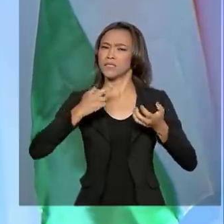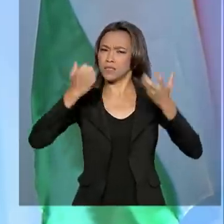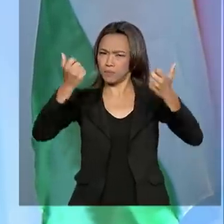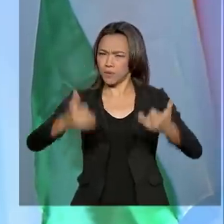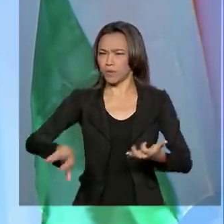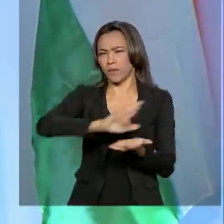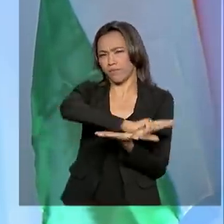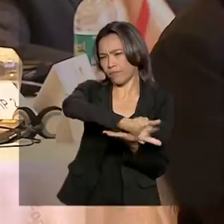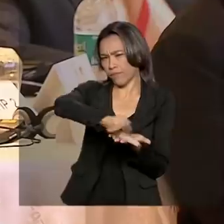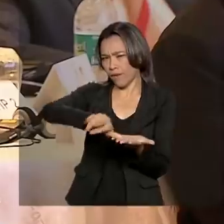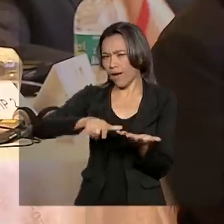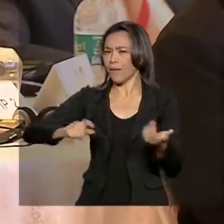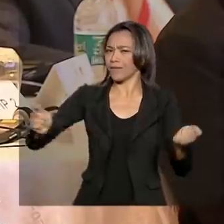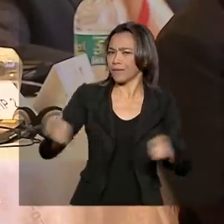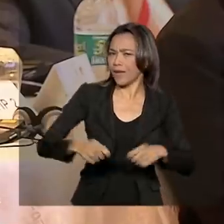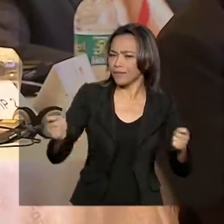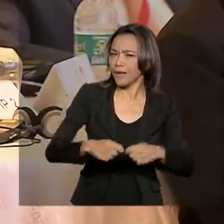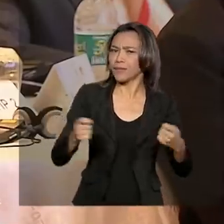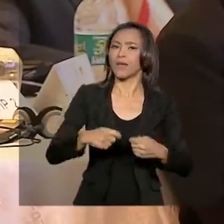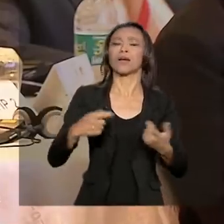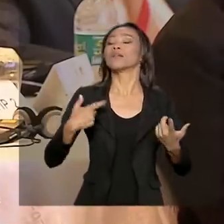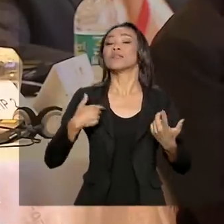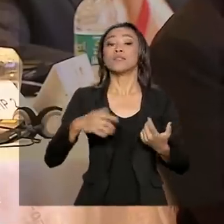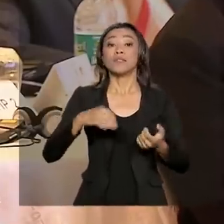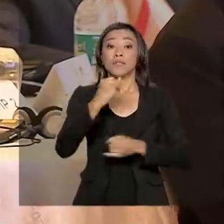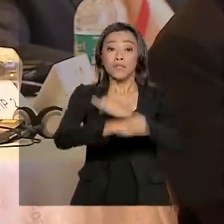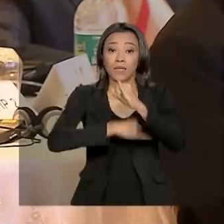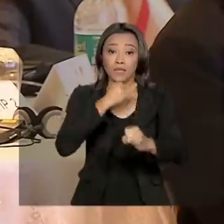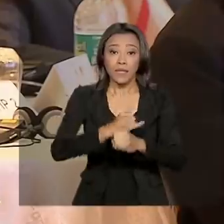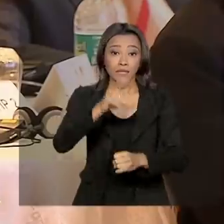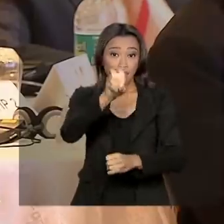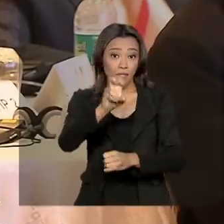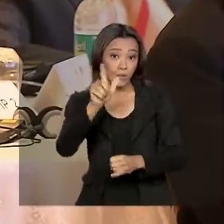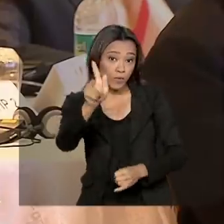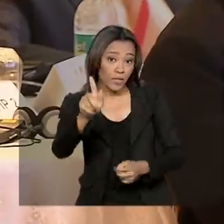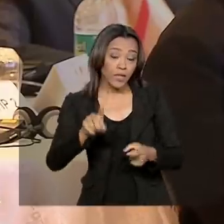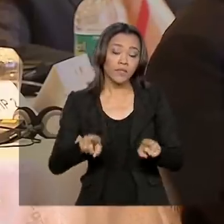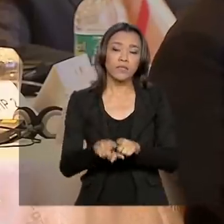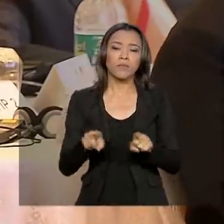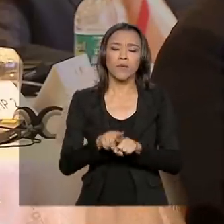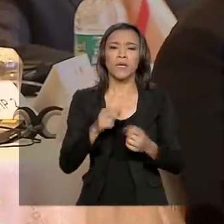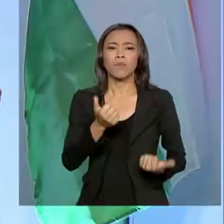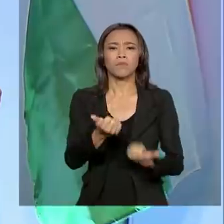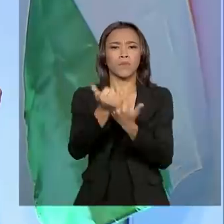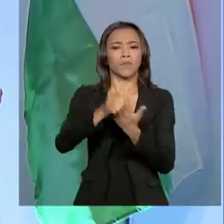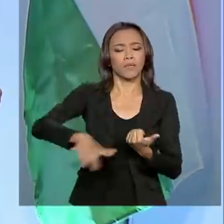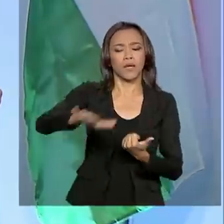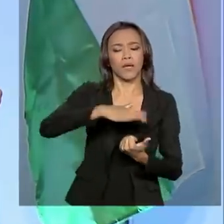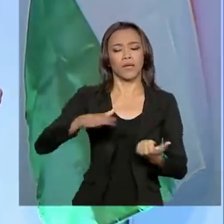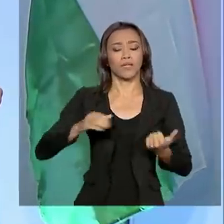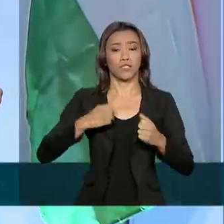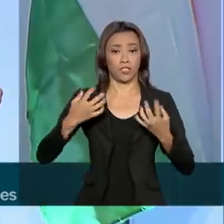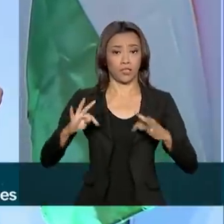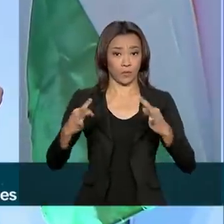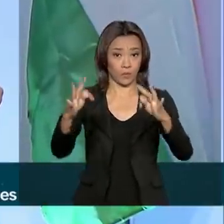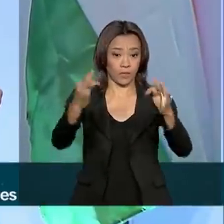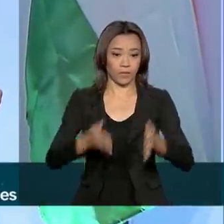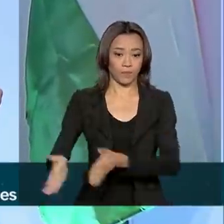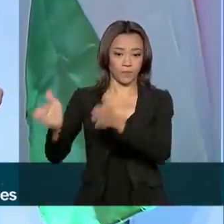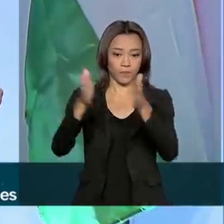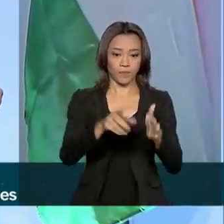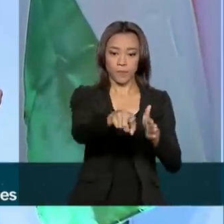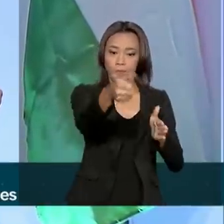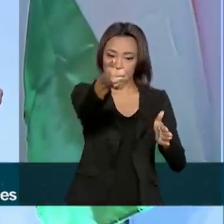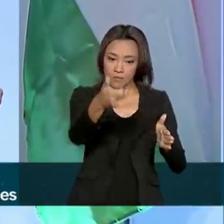na relação Brasil-Índia, de internet 5G a desenvolvimento em tecnologia espacial. O Ministério de Ciência, Tecnologia, Inovações